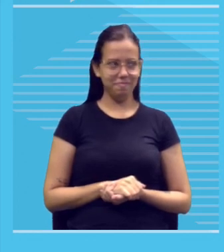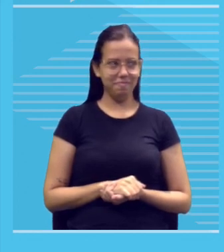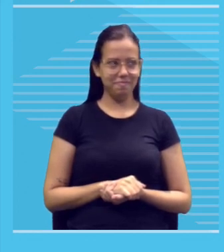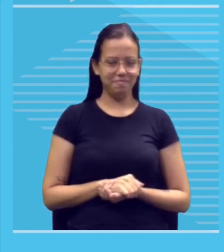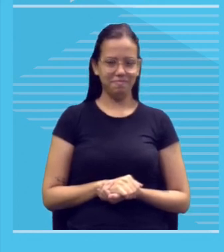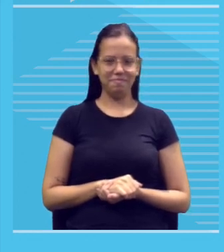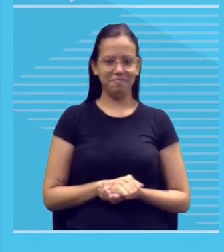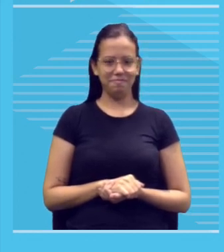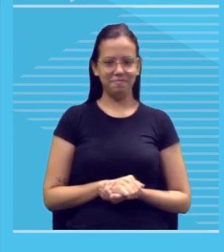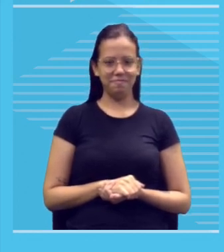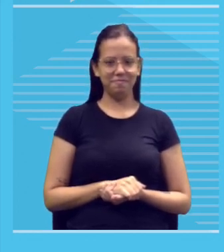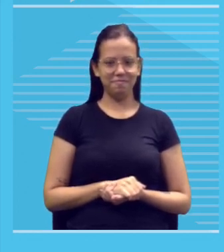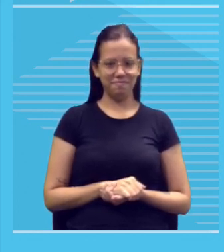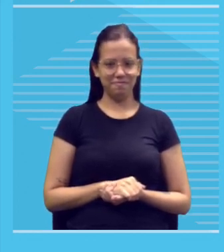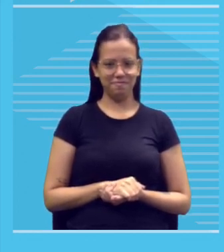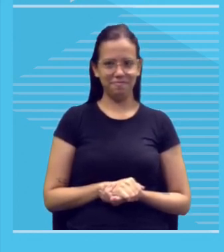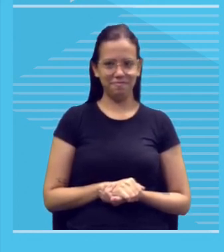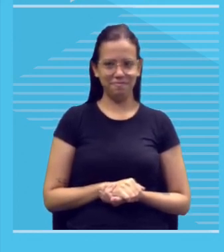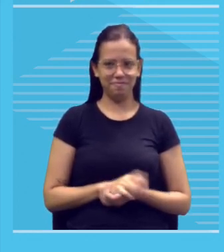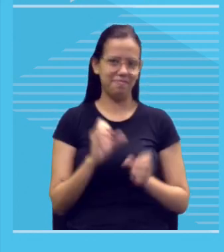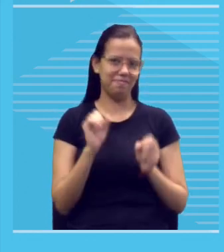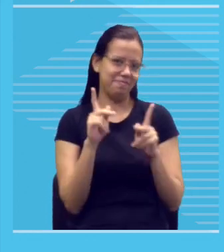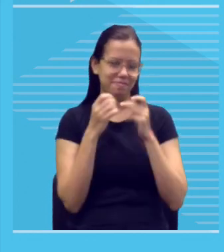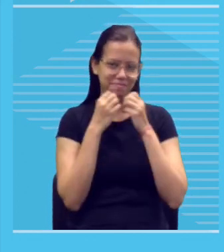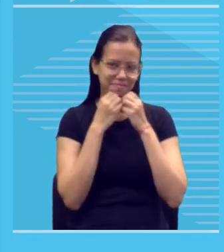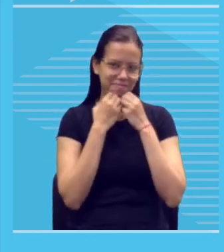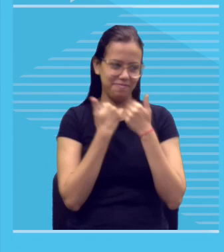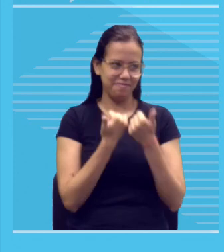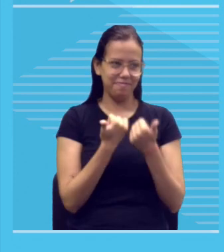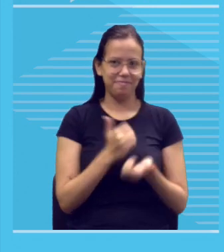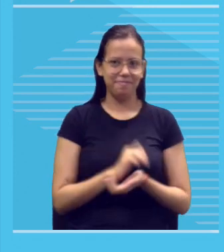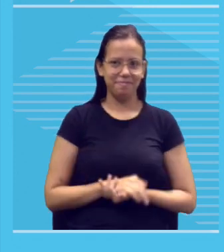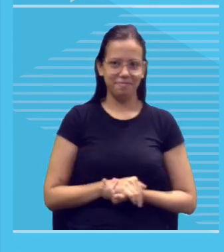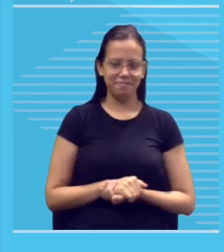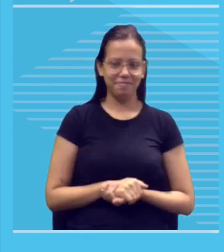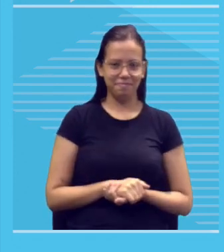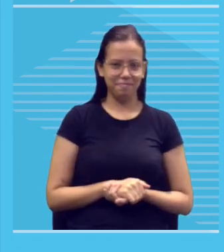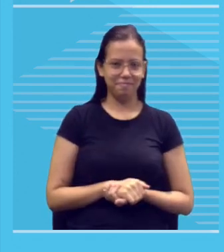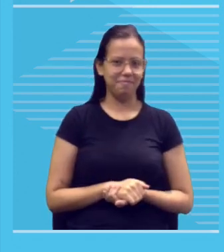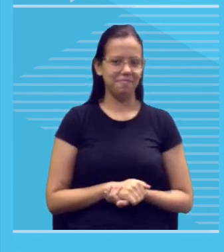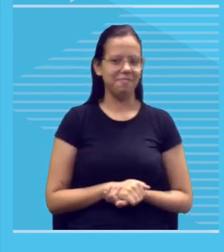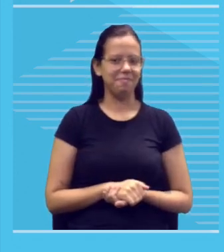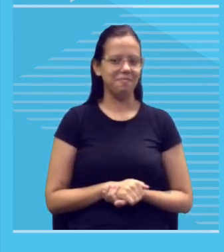Ah tá ok tranquilo de boa deixa quieto